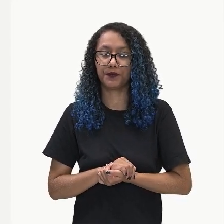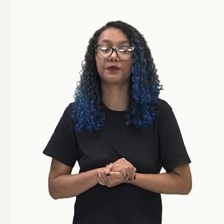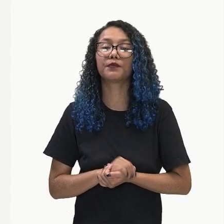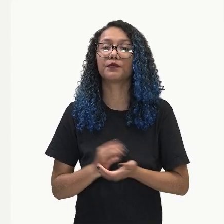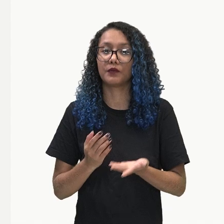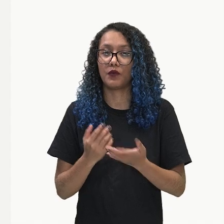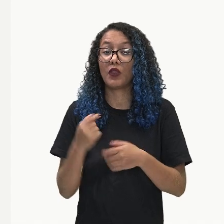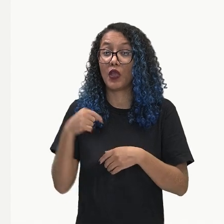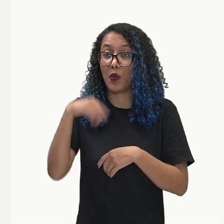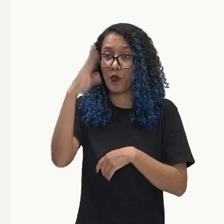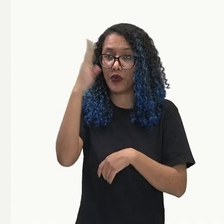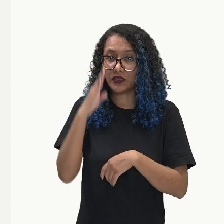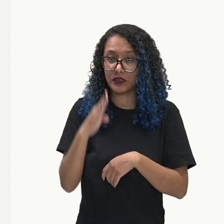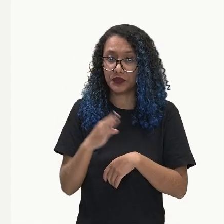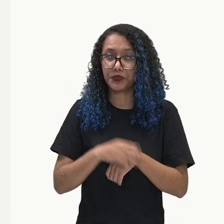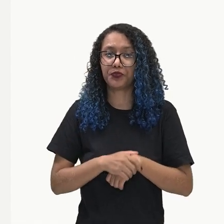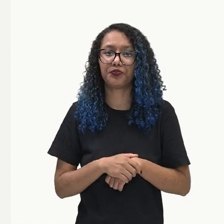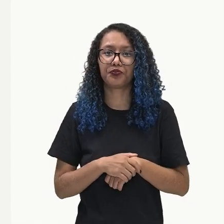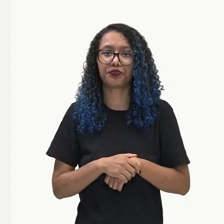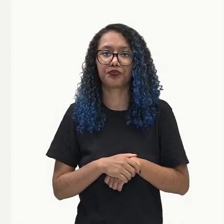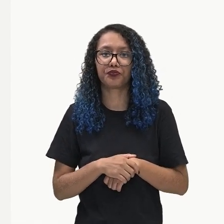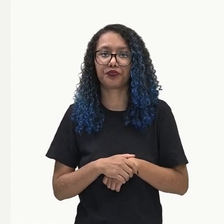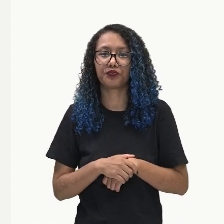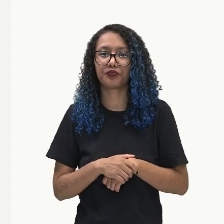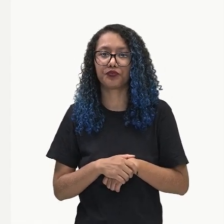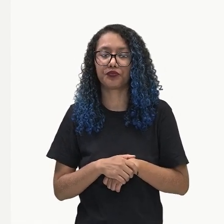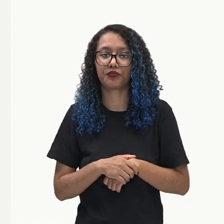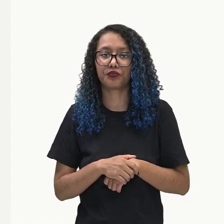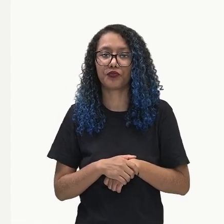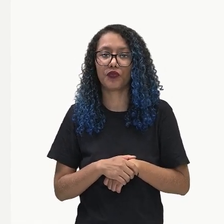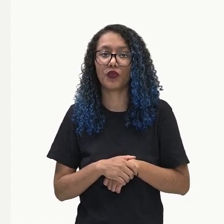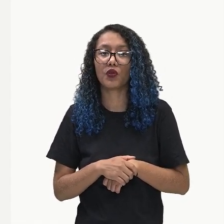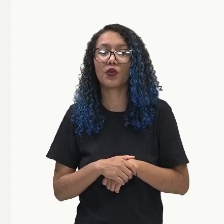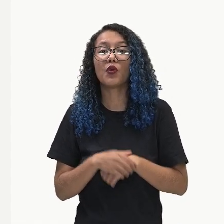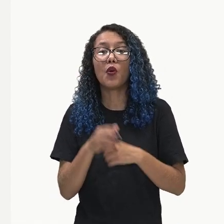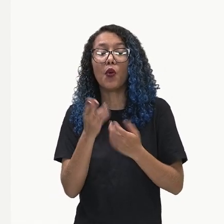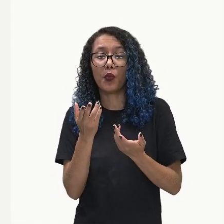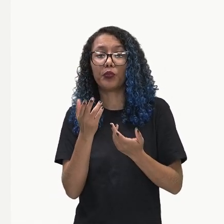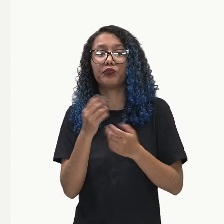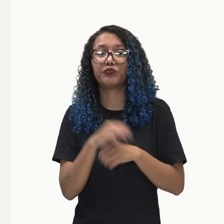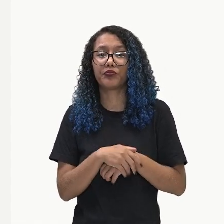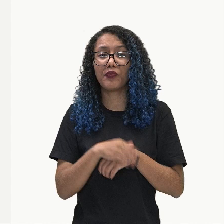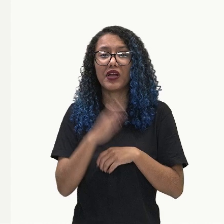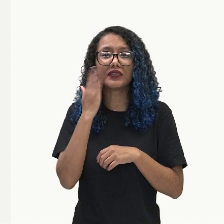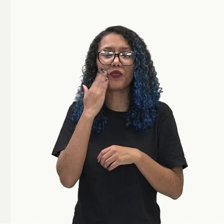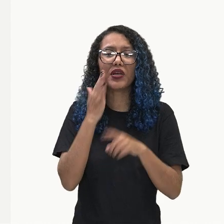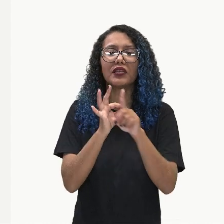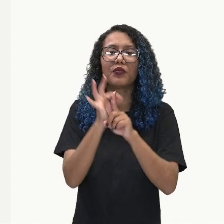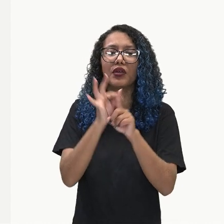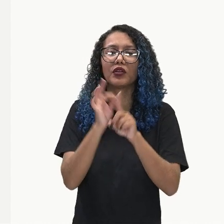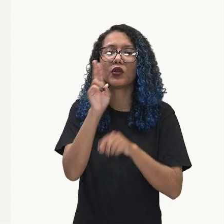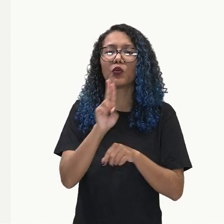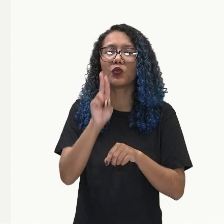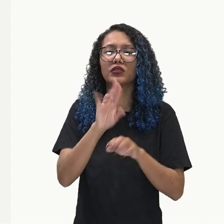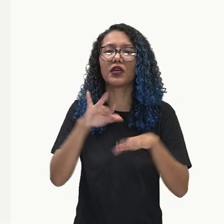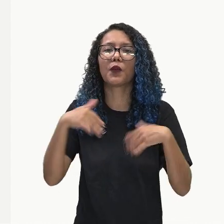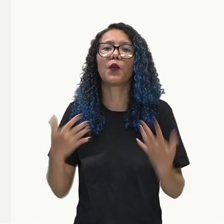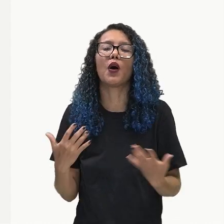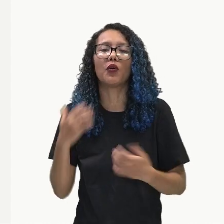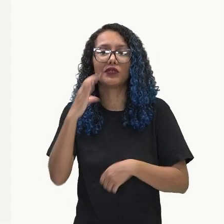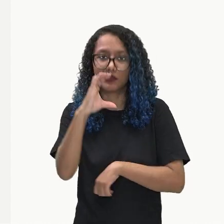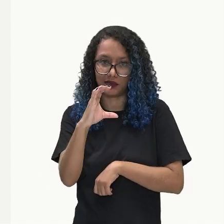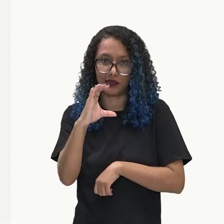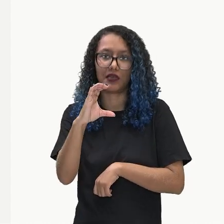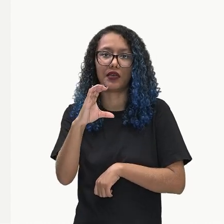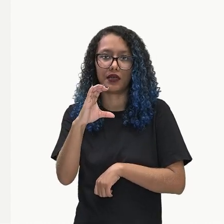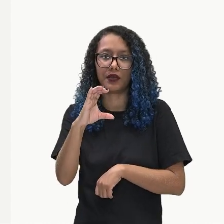Brasil, a escala de temperatura utilizada é o Celsius, cujo